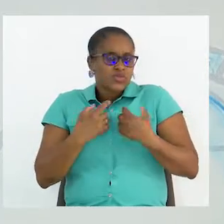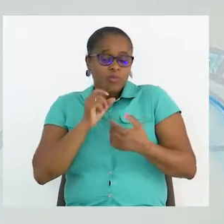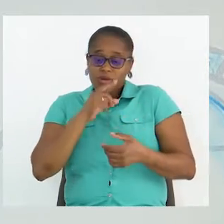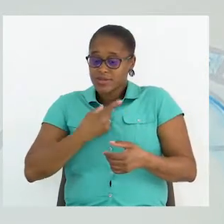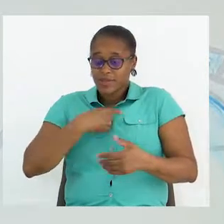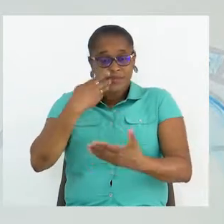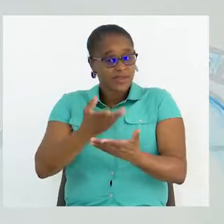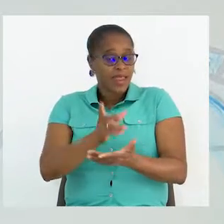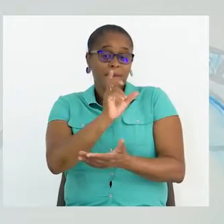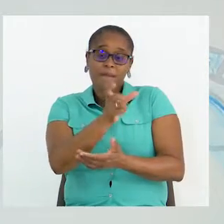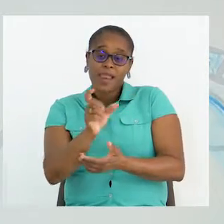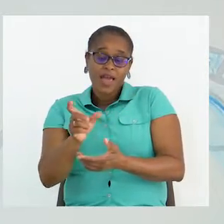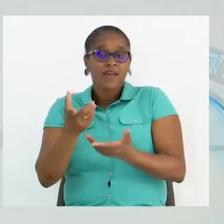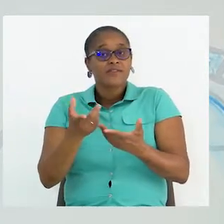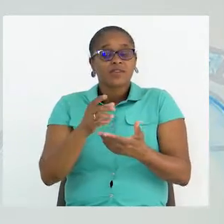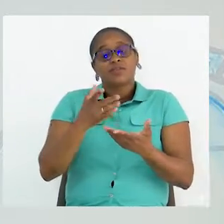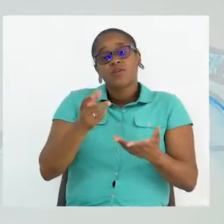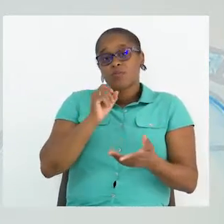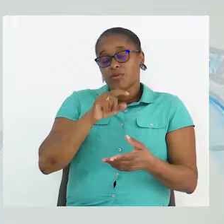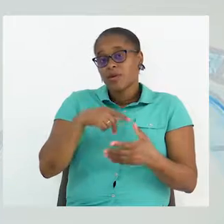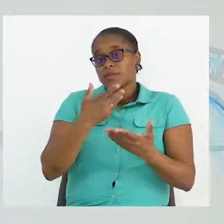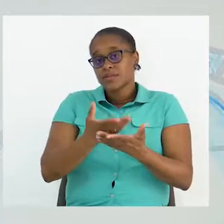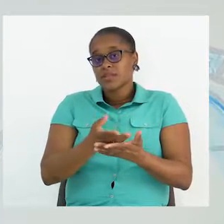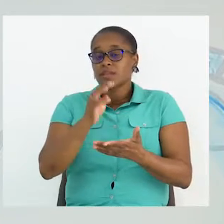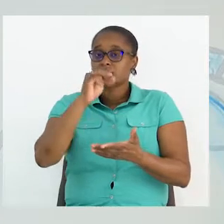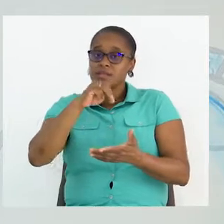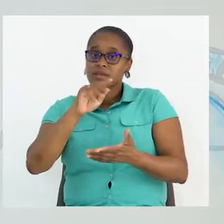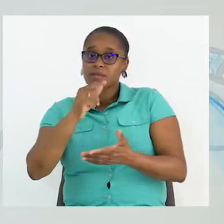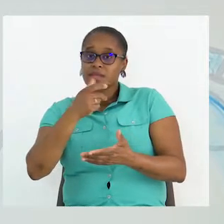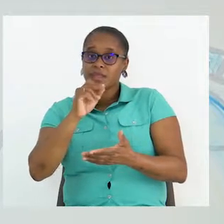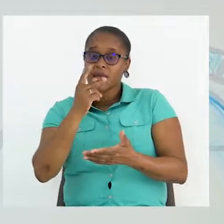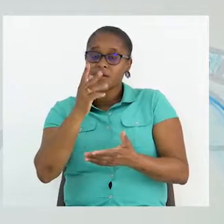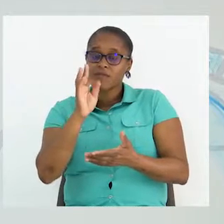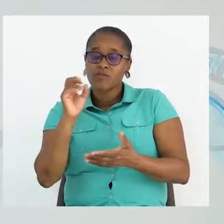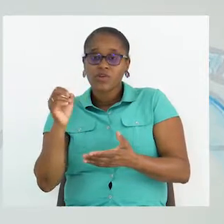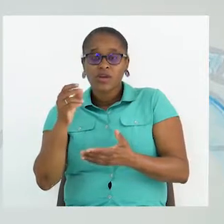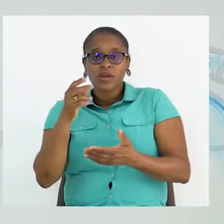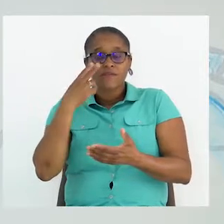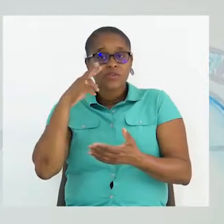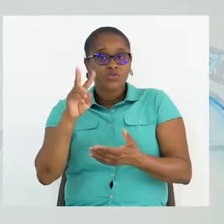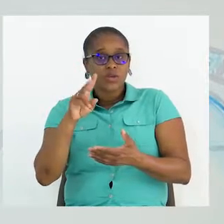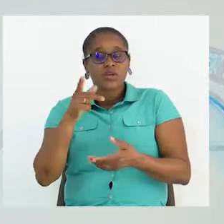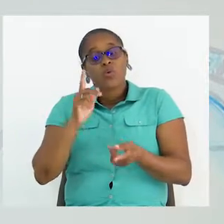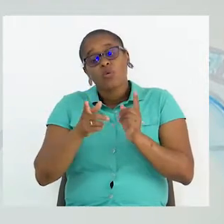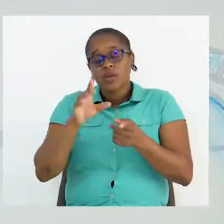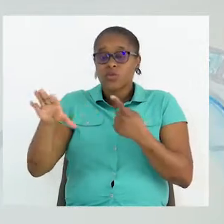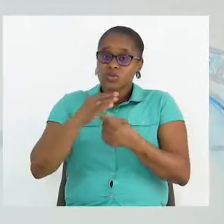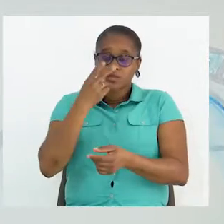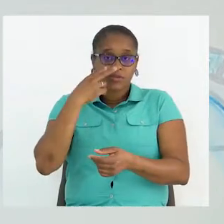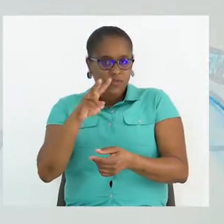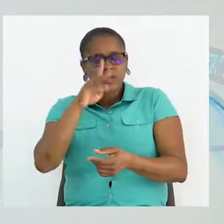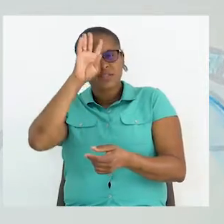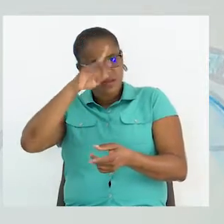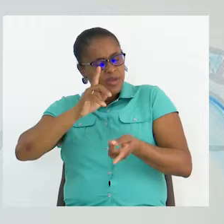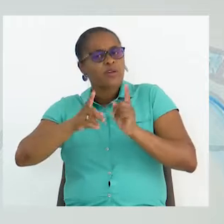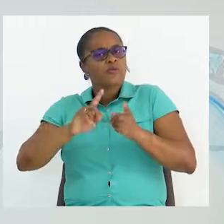então representa-se através de metáforas visuais, aquilo que nós conseguimos ver e depois também conseguimos descodificar.